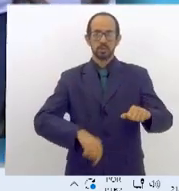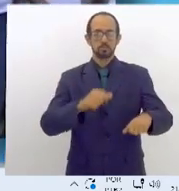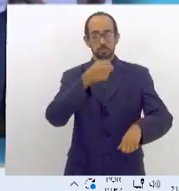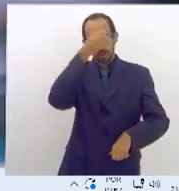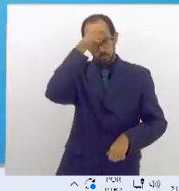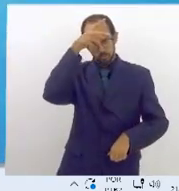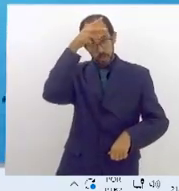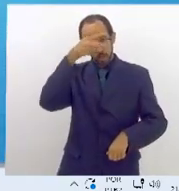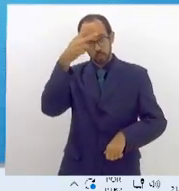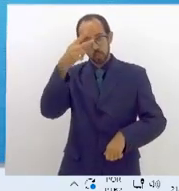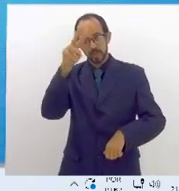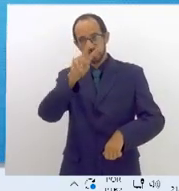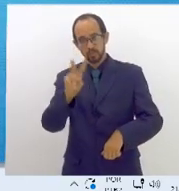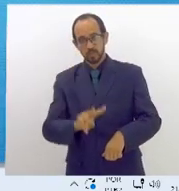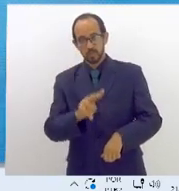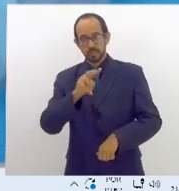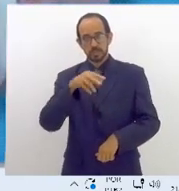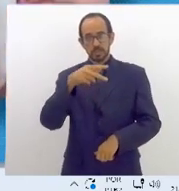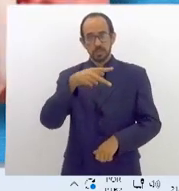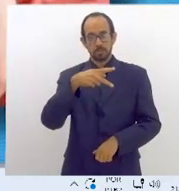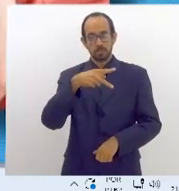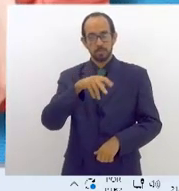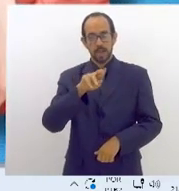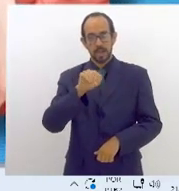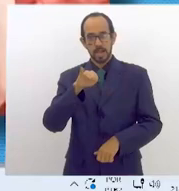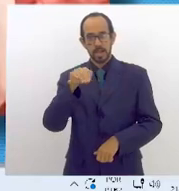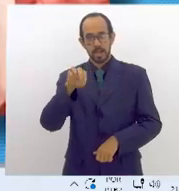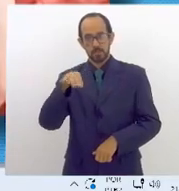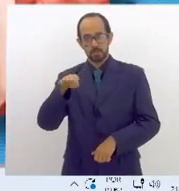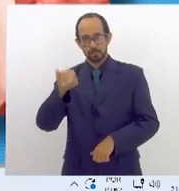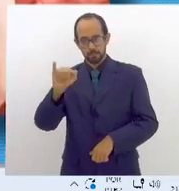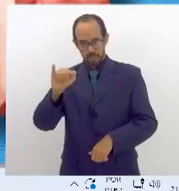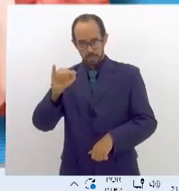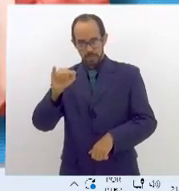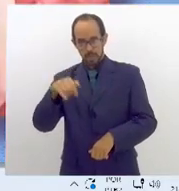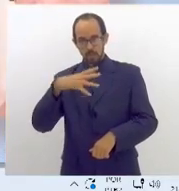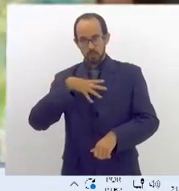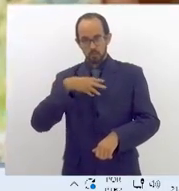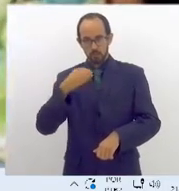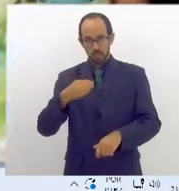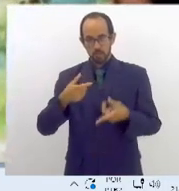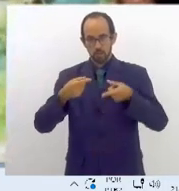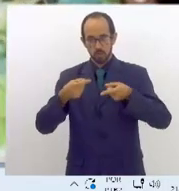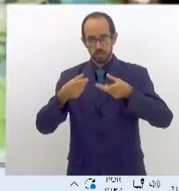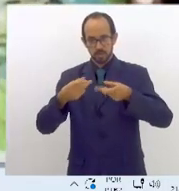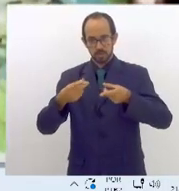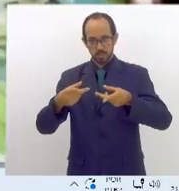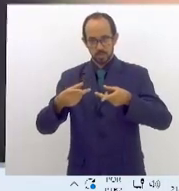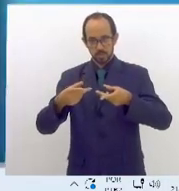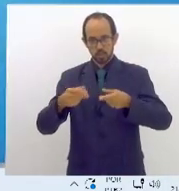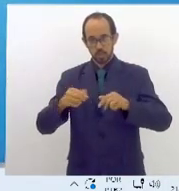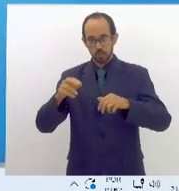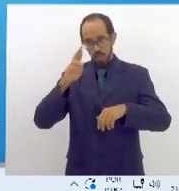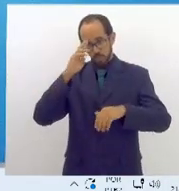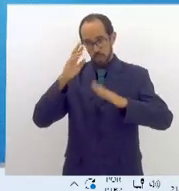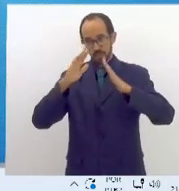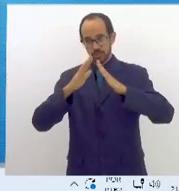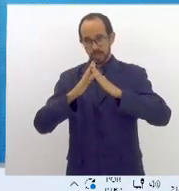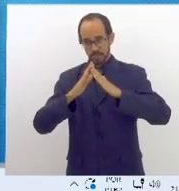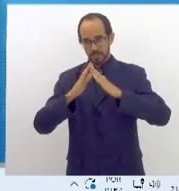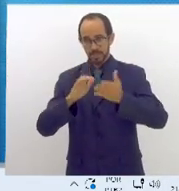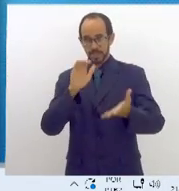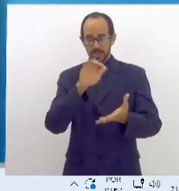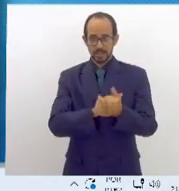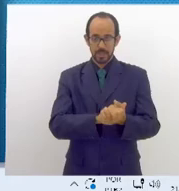vezes filho de um comerciante uma dona de casa era o único filho entre cinco irmãs casado com